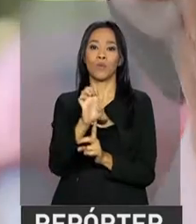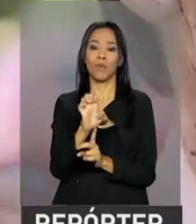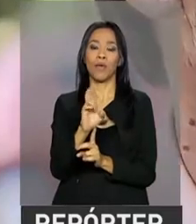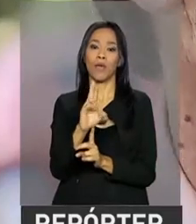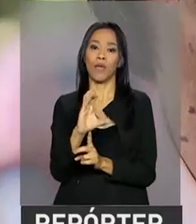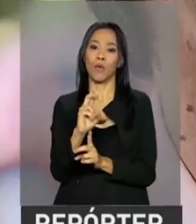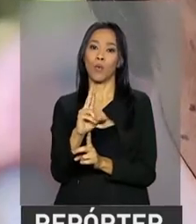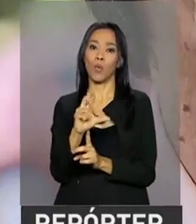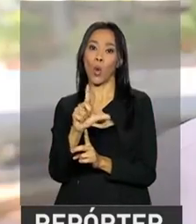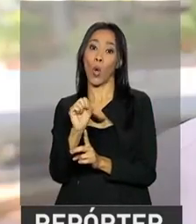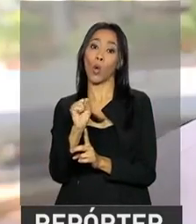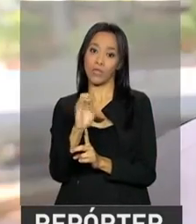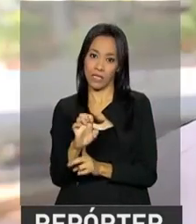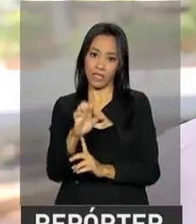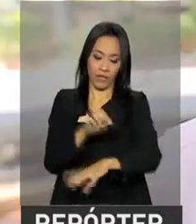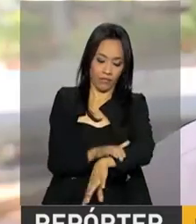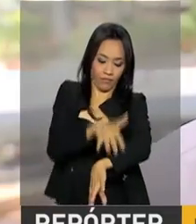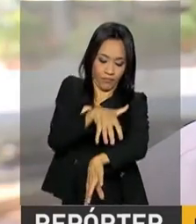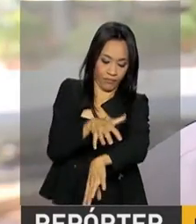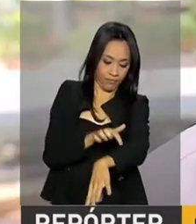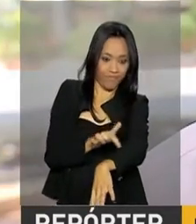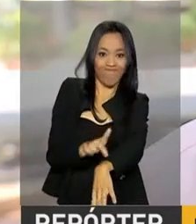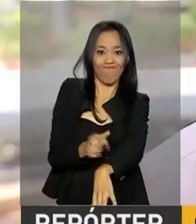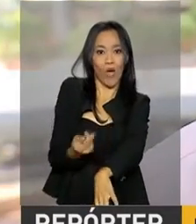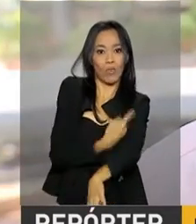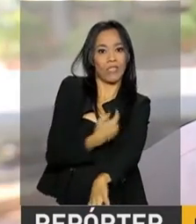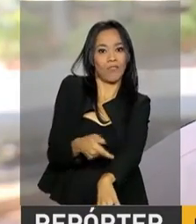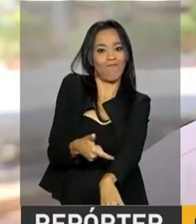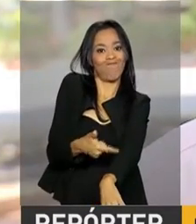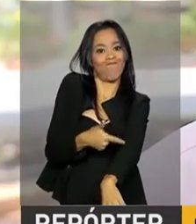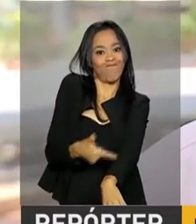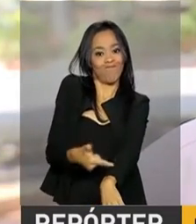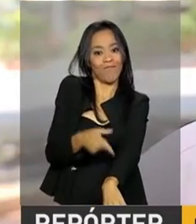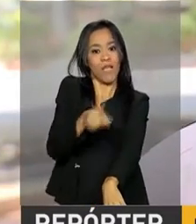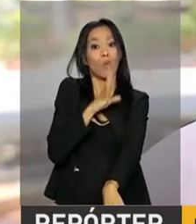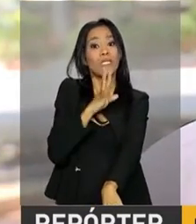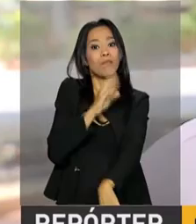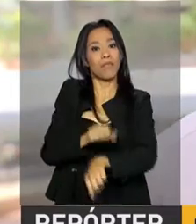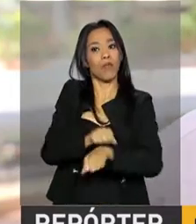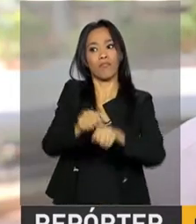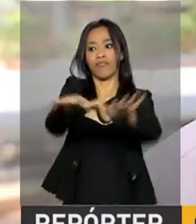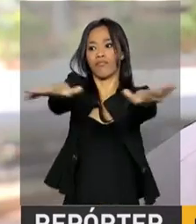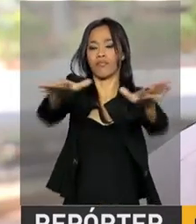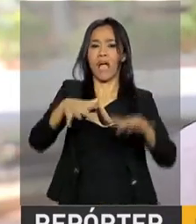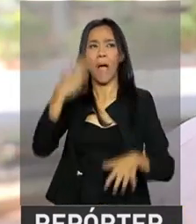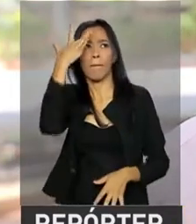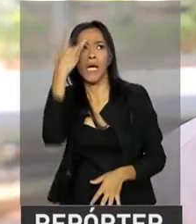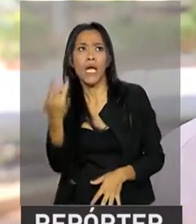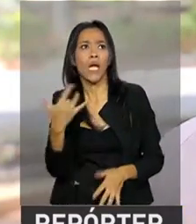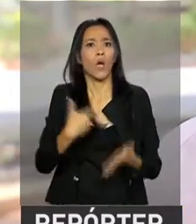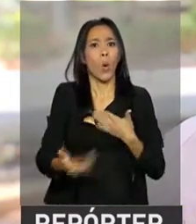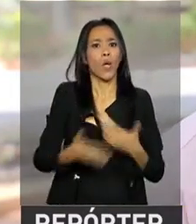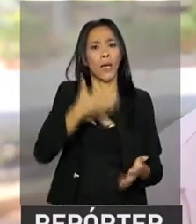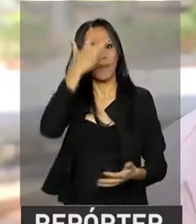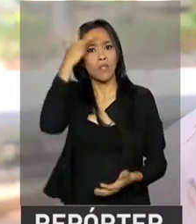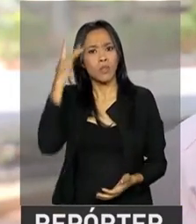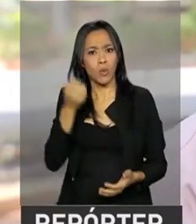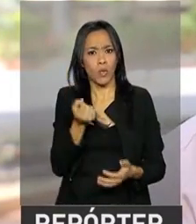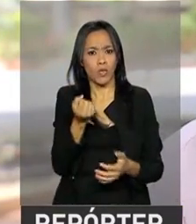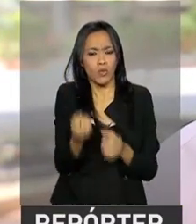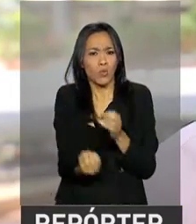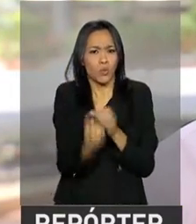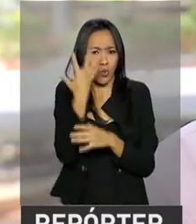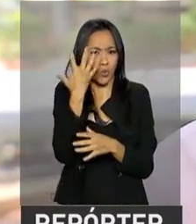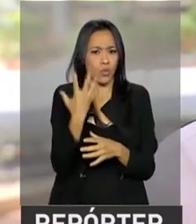tipo raro da doença. Eu gosto de contar essa minha história porque é conhecimento. Vai que amanhã qualquer pessoa aparece,